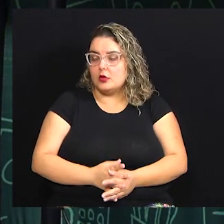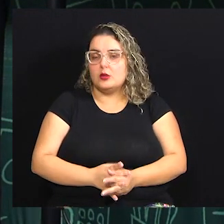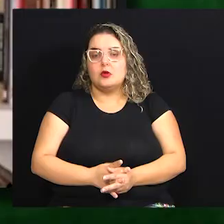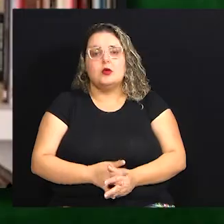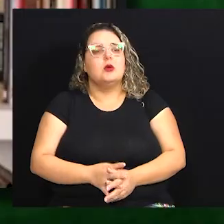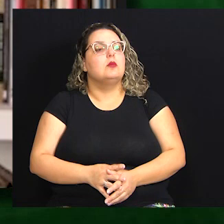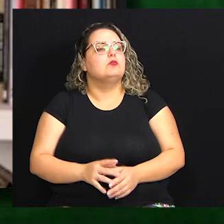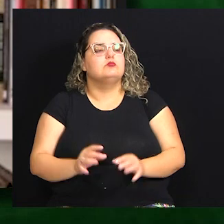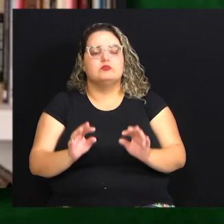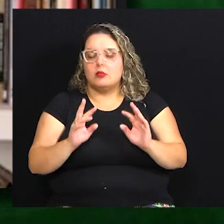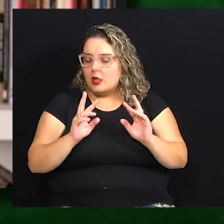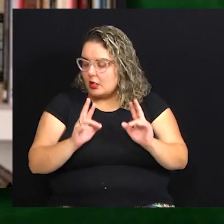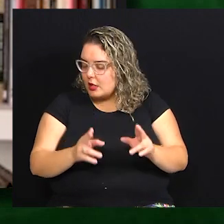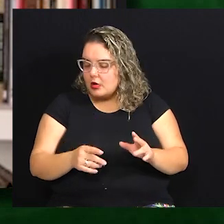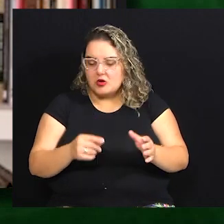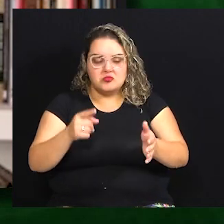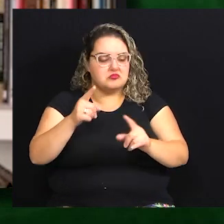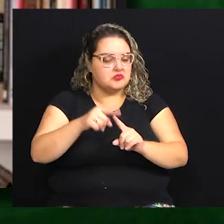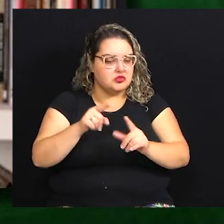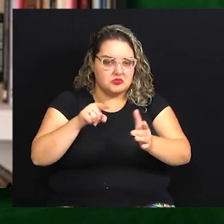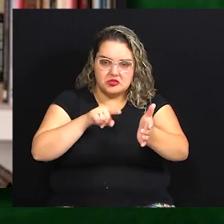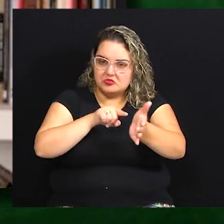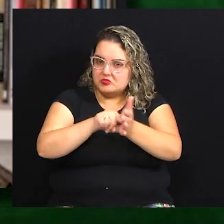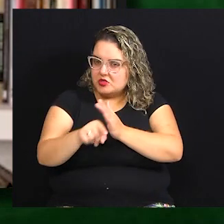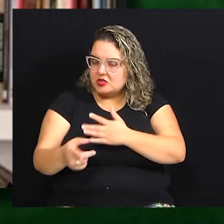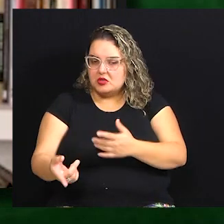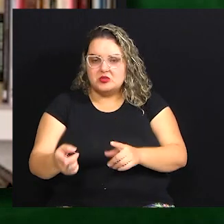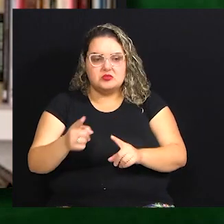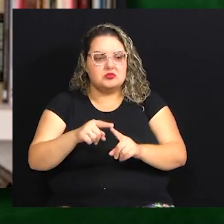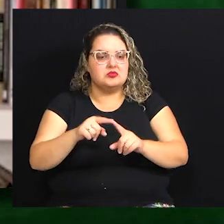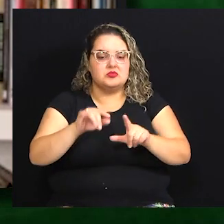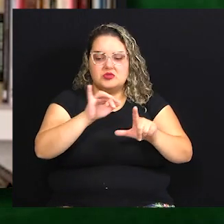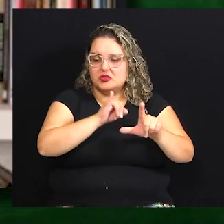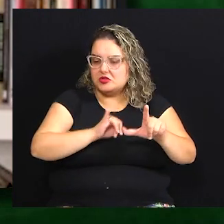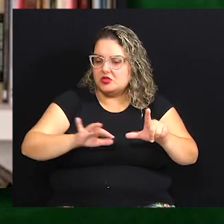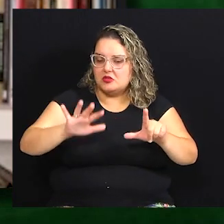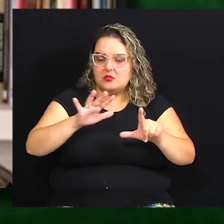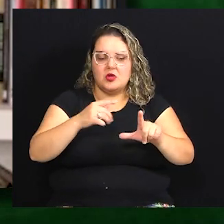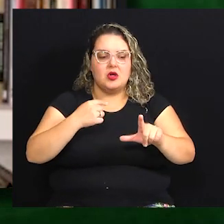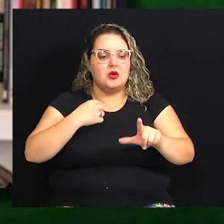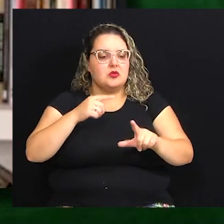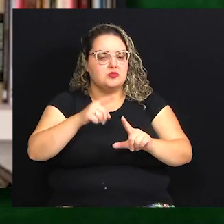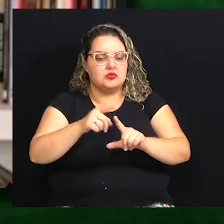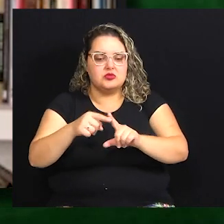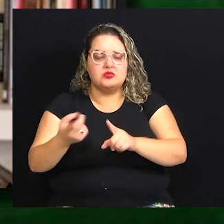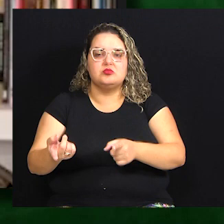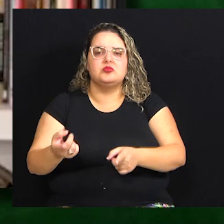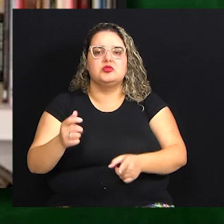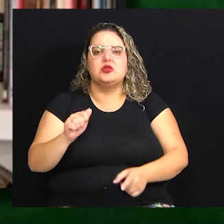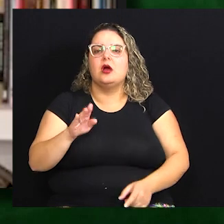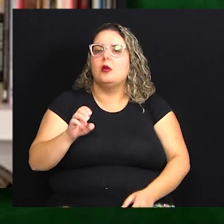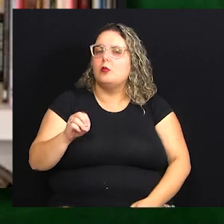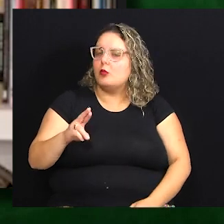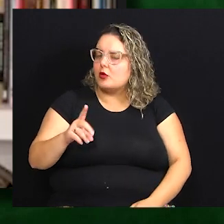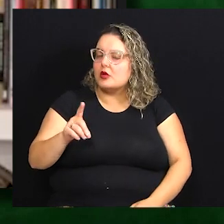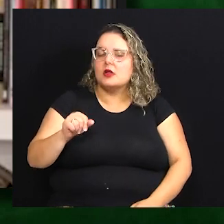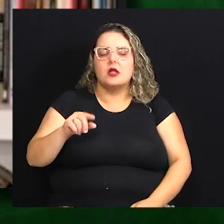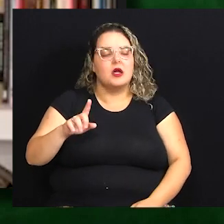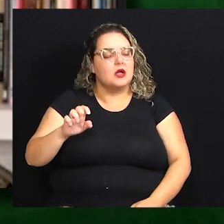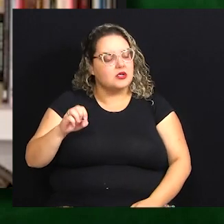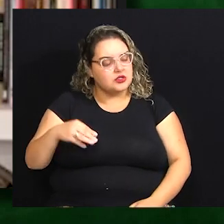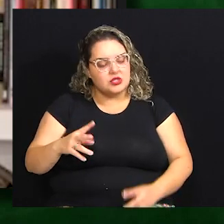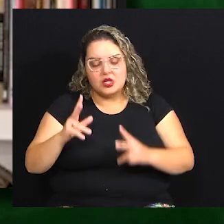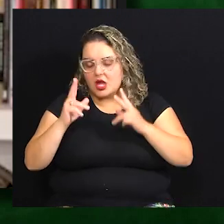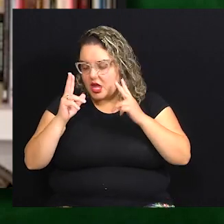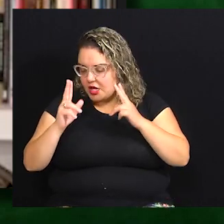De forma alguma. O tipo de pergunta, o tipo de imagem, o tipo de abordagem que é feita é a mesma coisa, né? Ou seja,